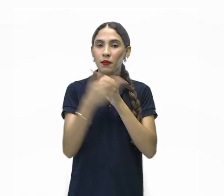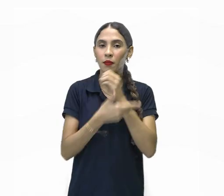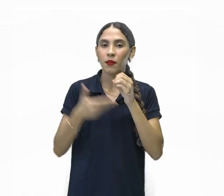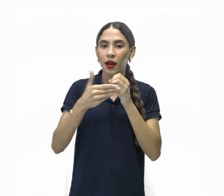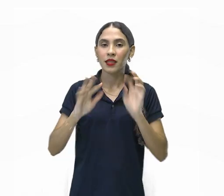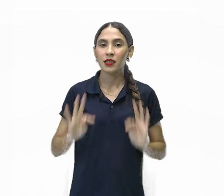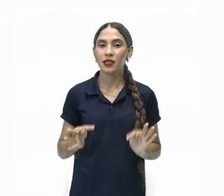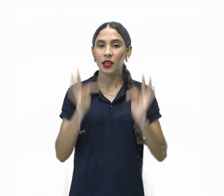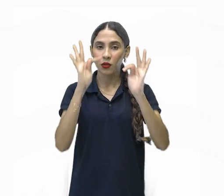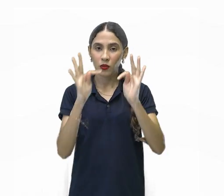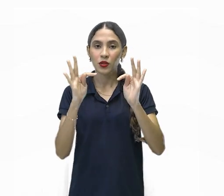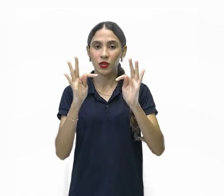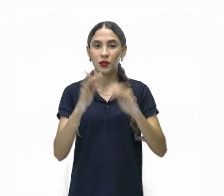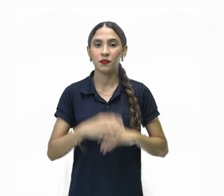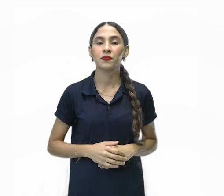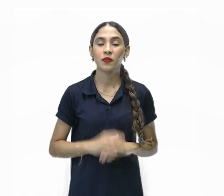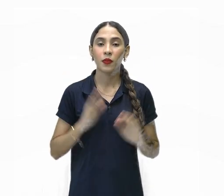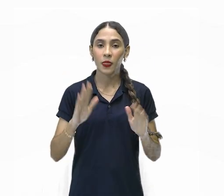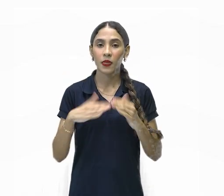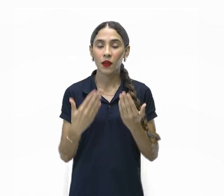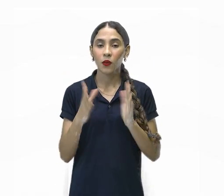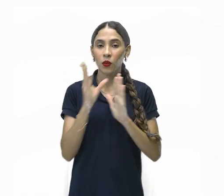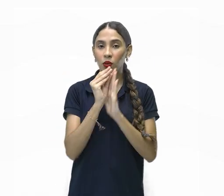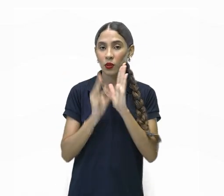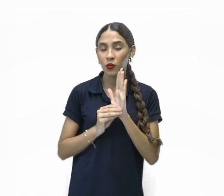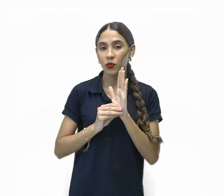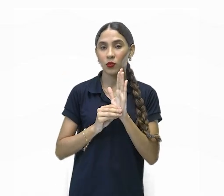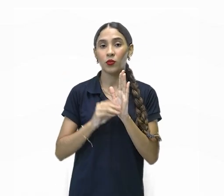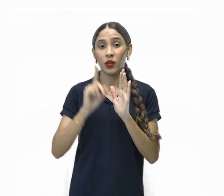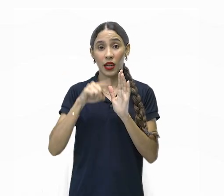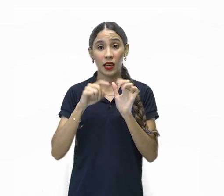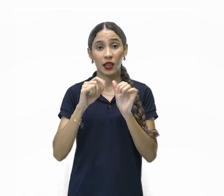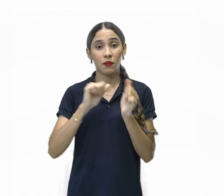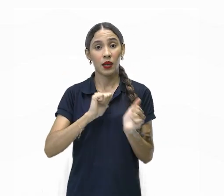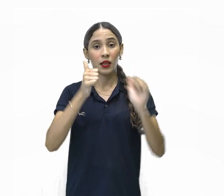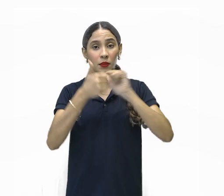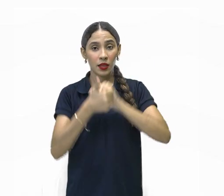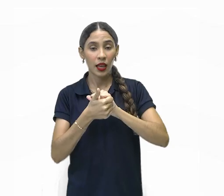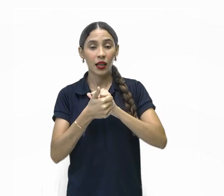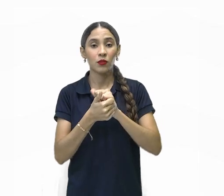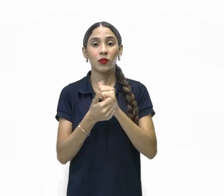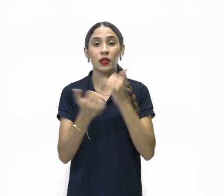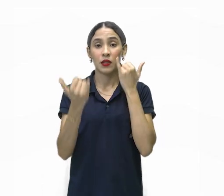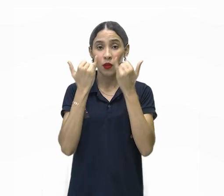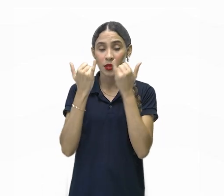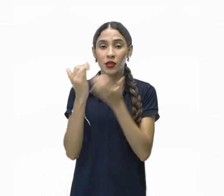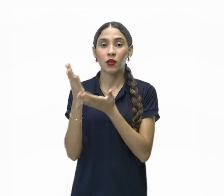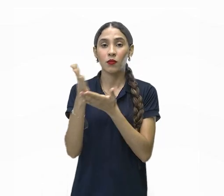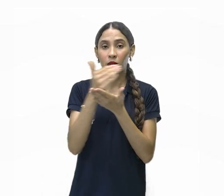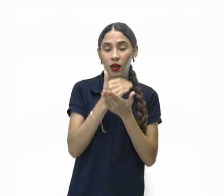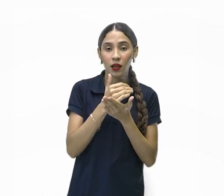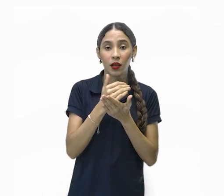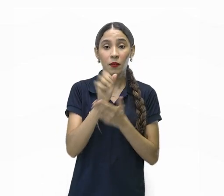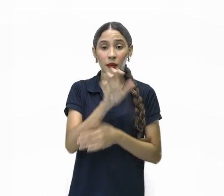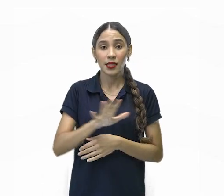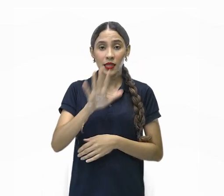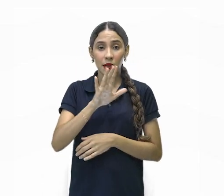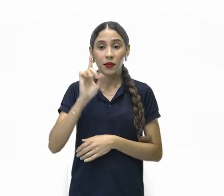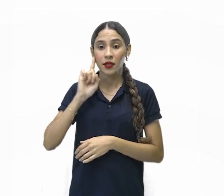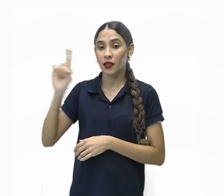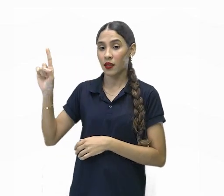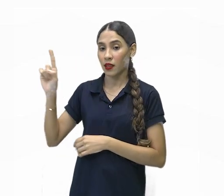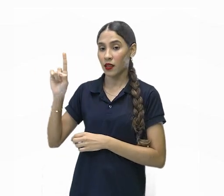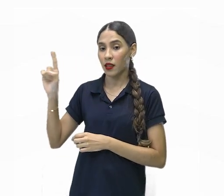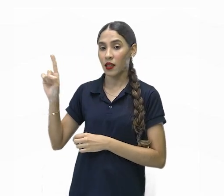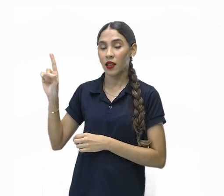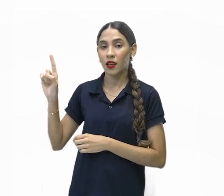em tecnologia digital. Então, o conteúdo é transformado em dados. Observa na imagem.